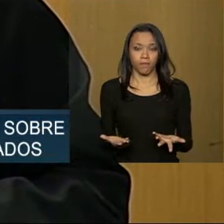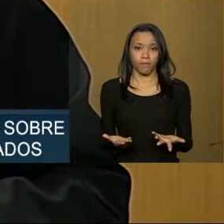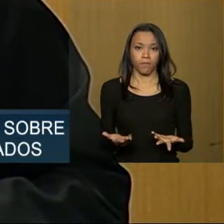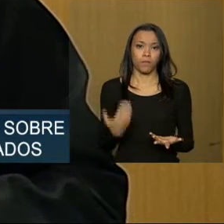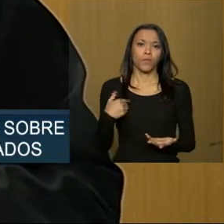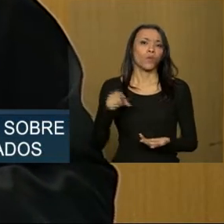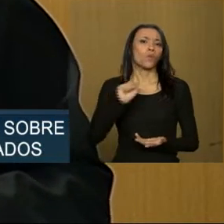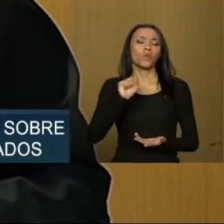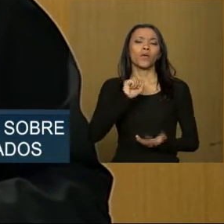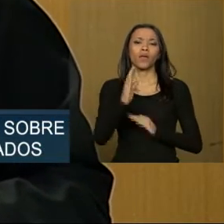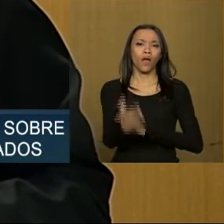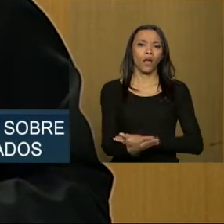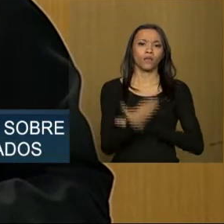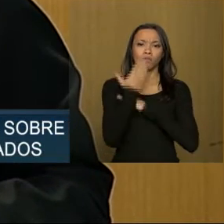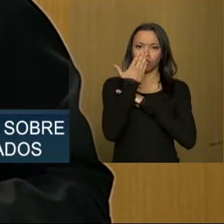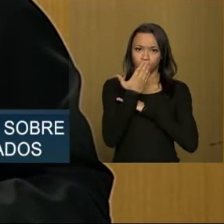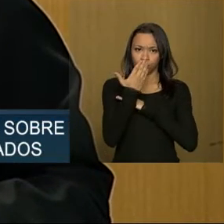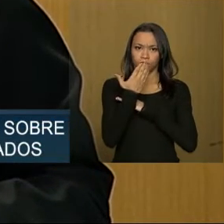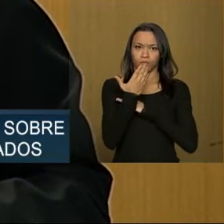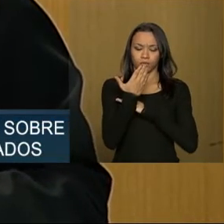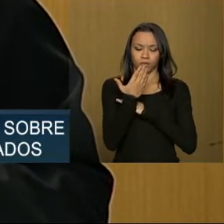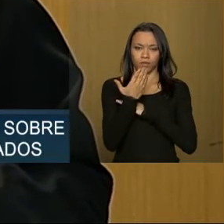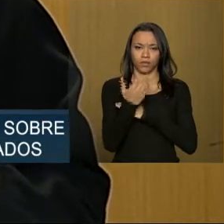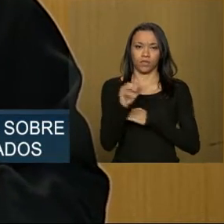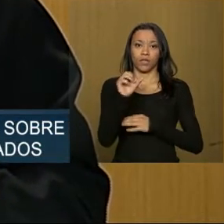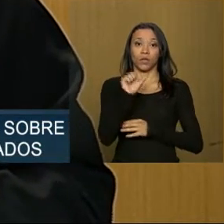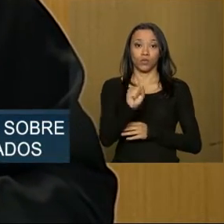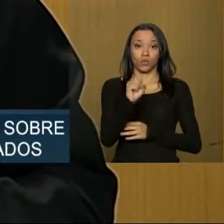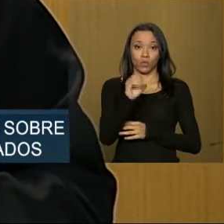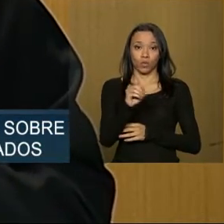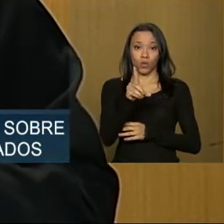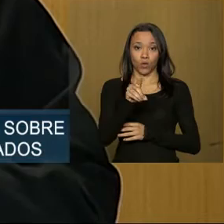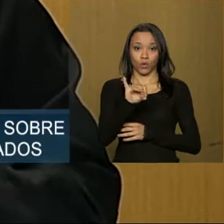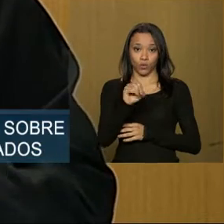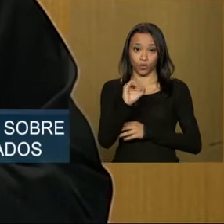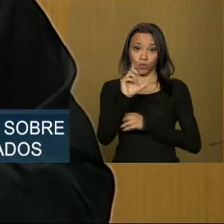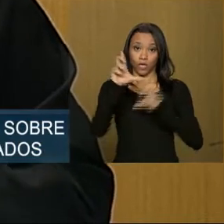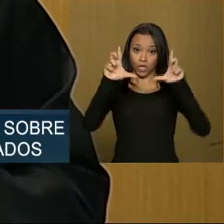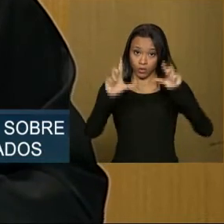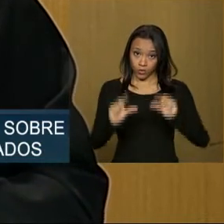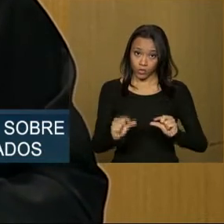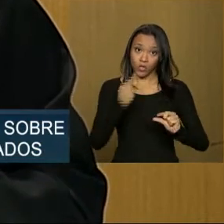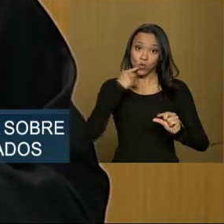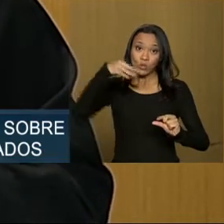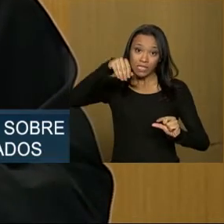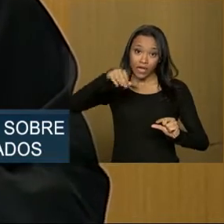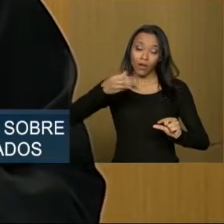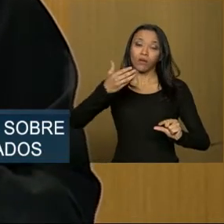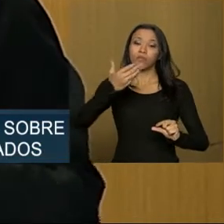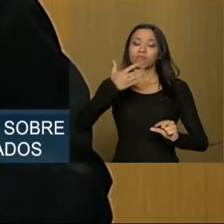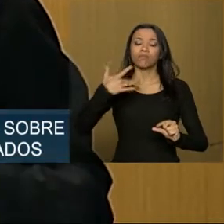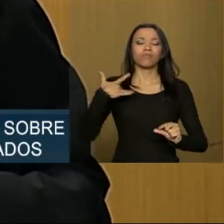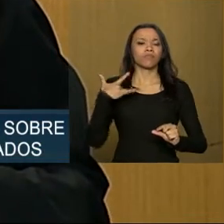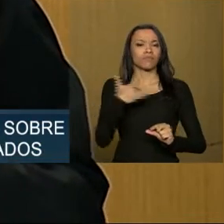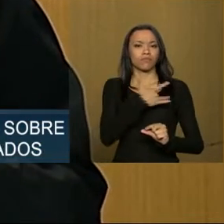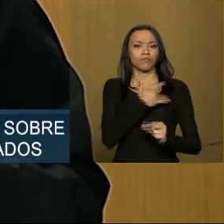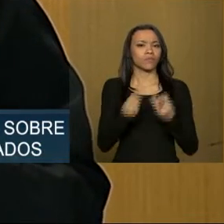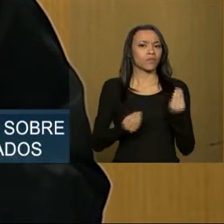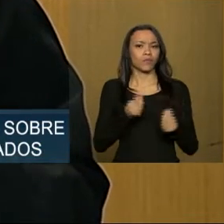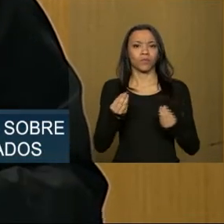Os benefícios do sódio, da sua redução, eles são muito já